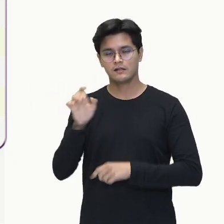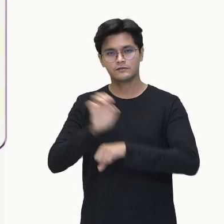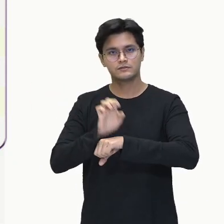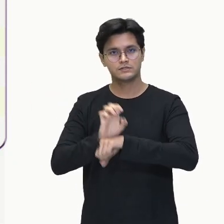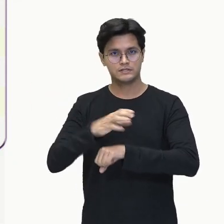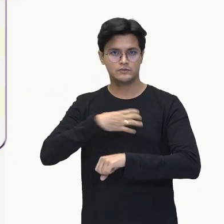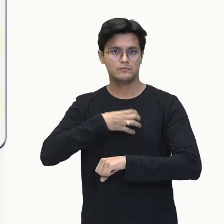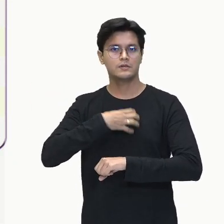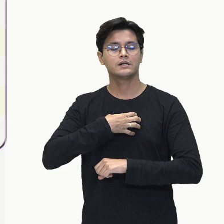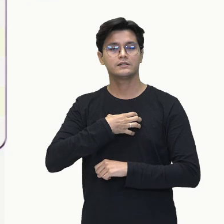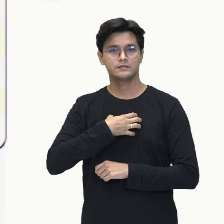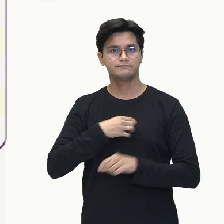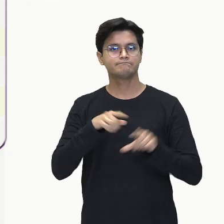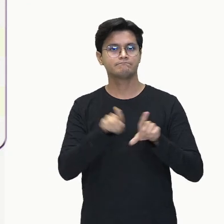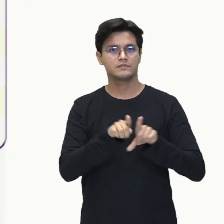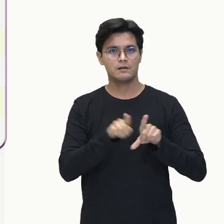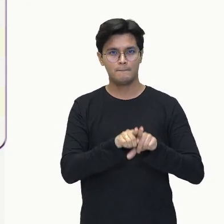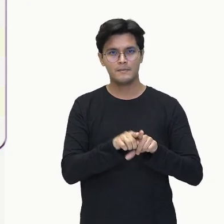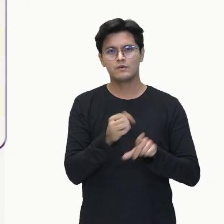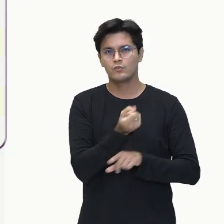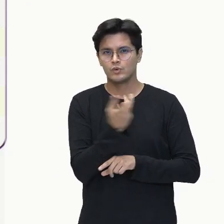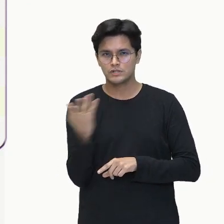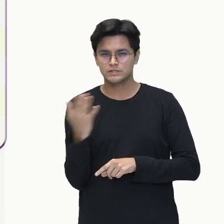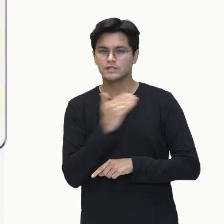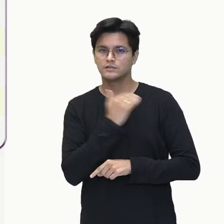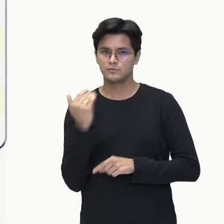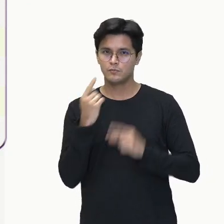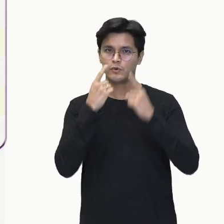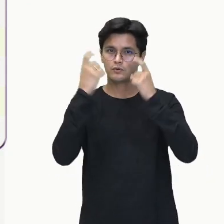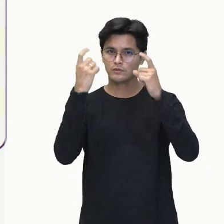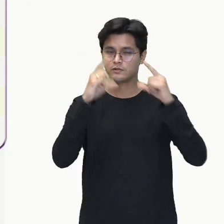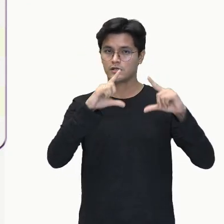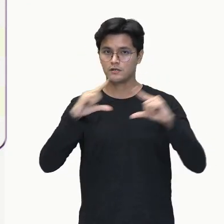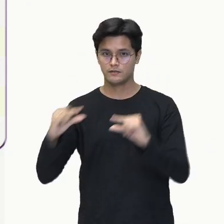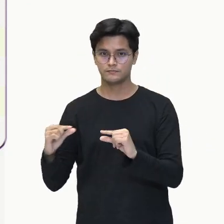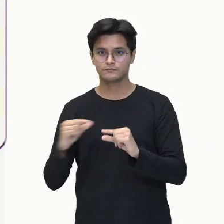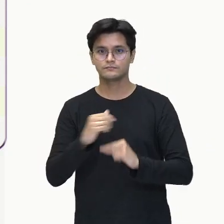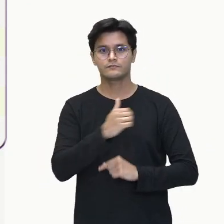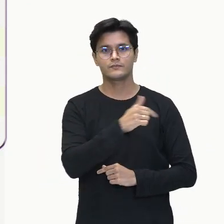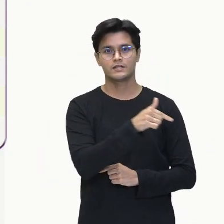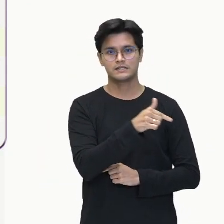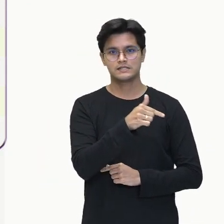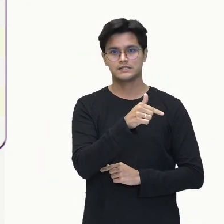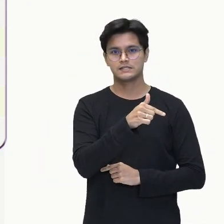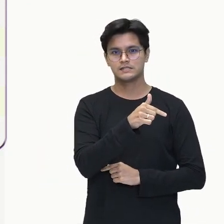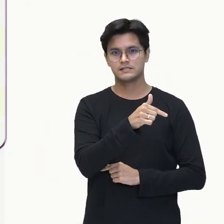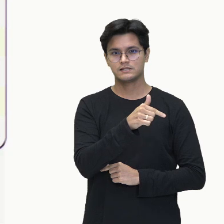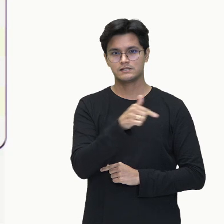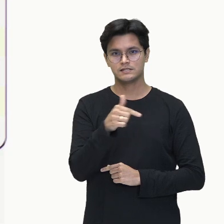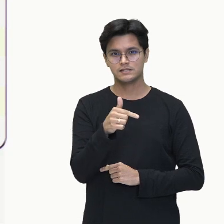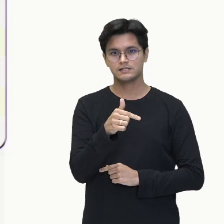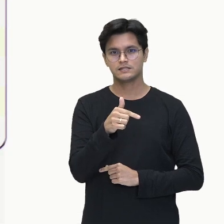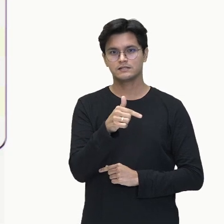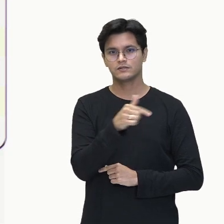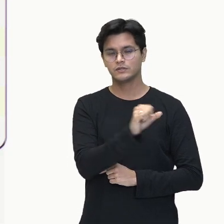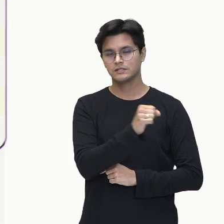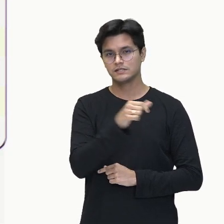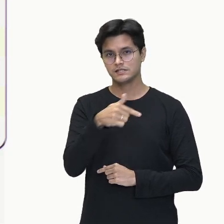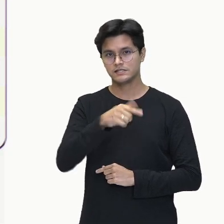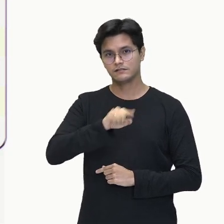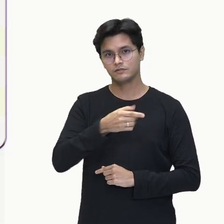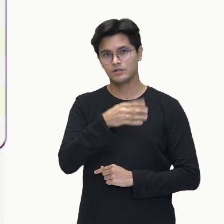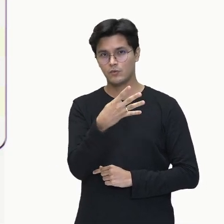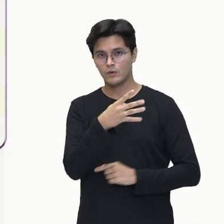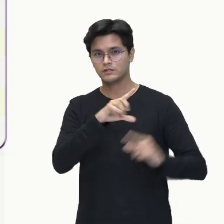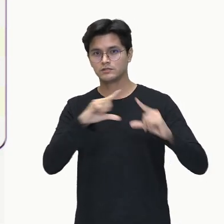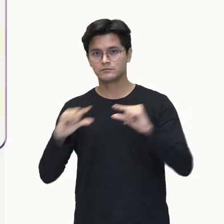Bahia, teve um decréscimo, né? Então de 87,4 diminuiu para 75,9.